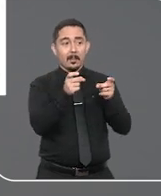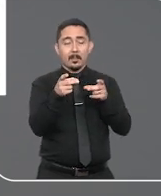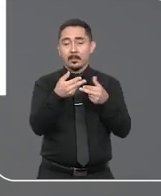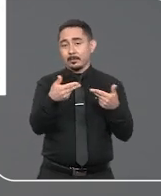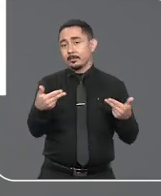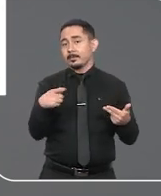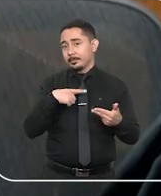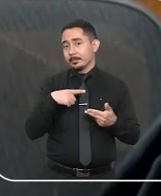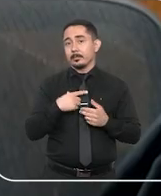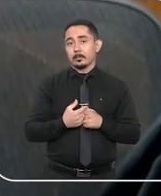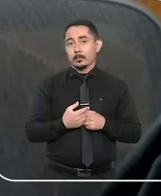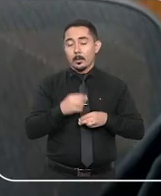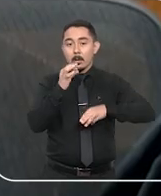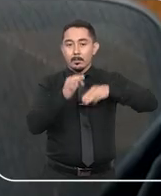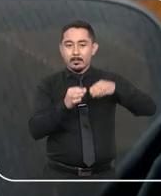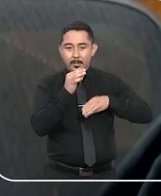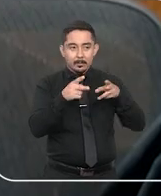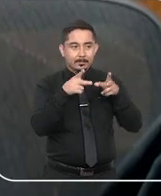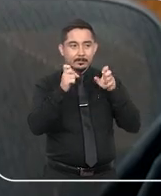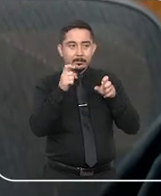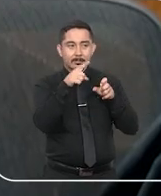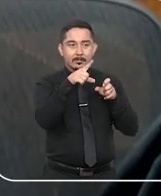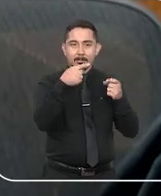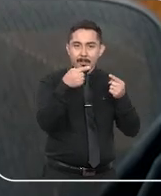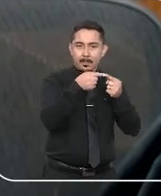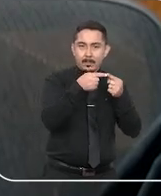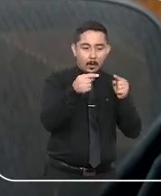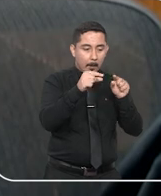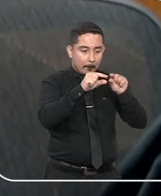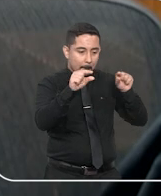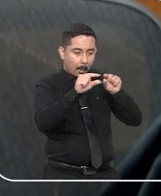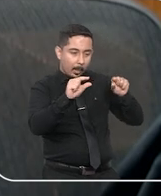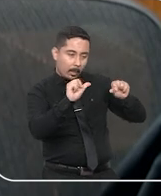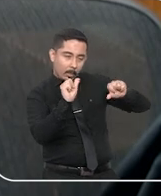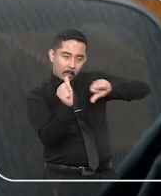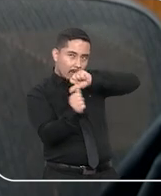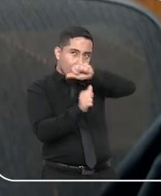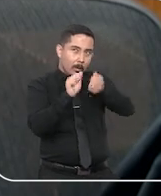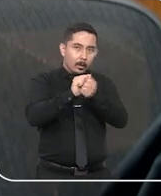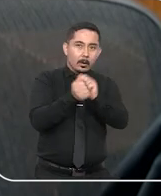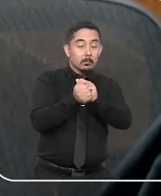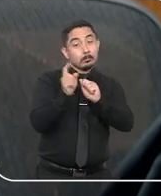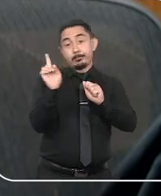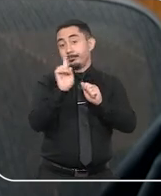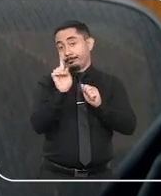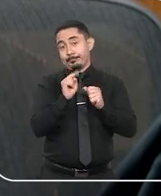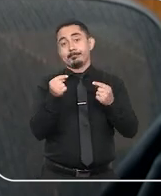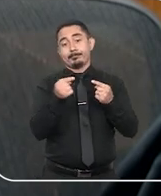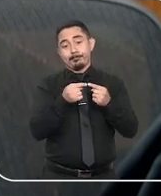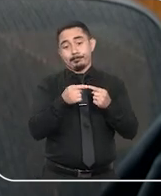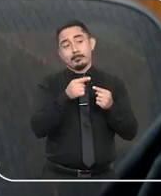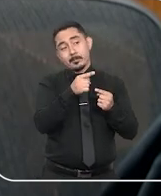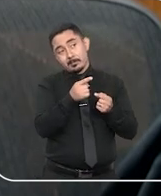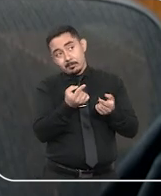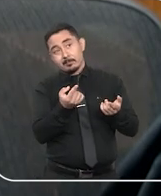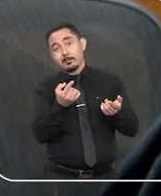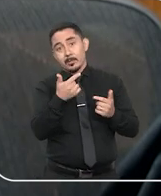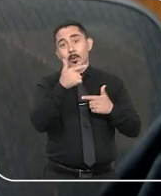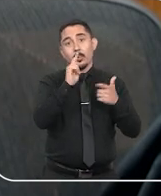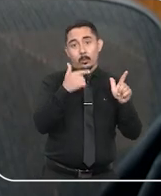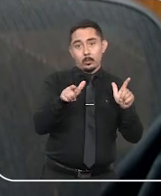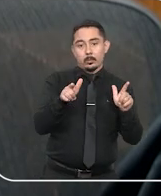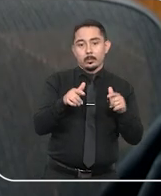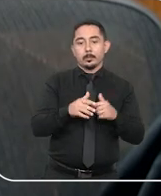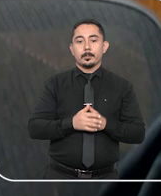finalidade comercial. Segundo o ministro, este não é o caso de paráfrase ou paródia da obra musical permitidas e